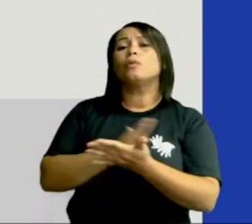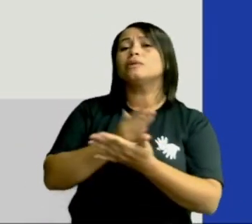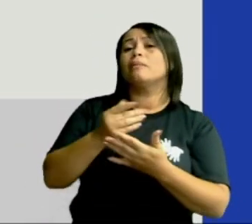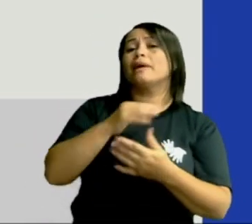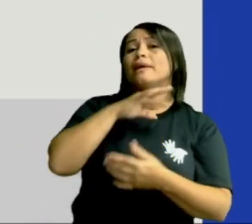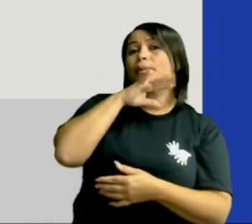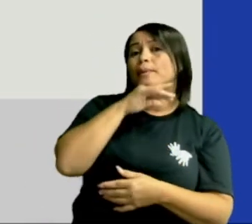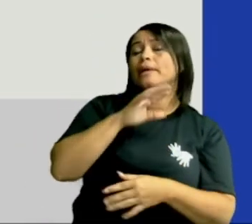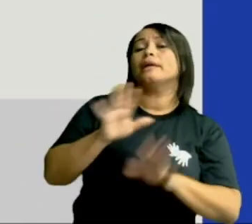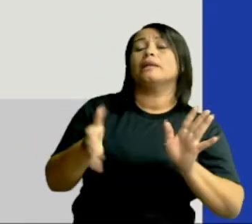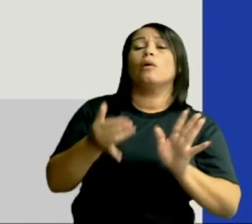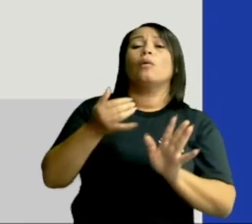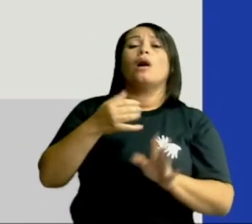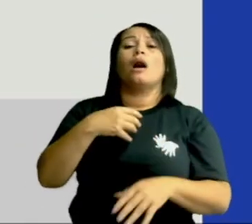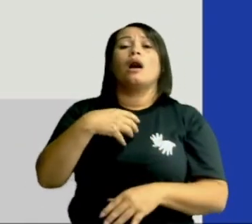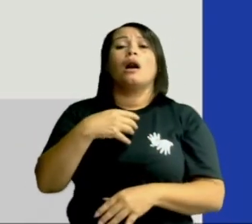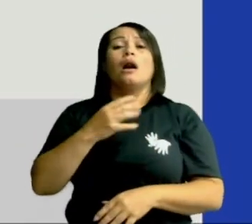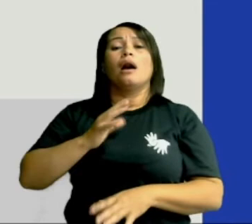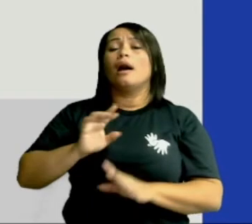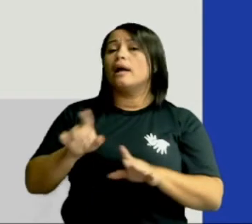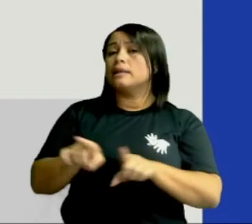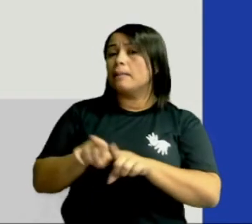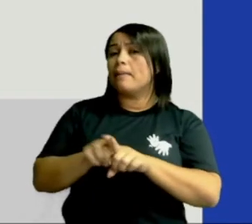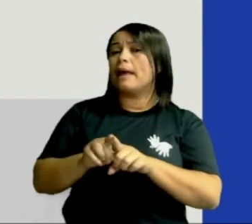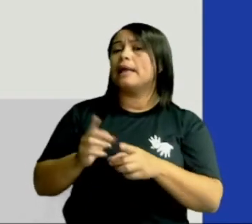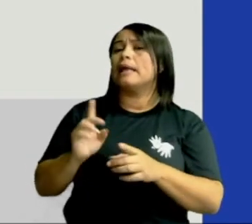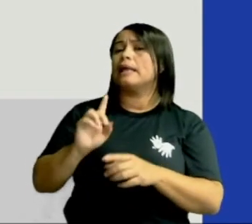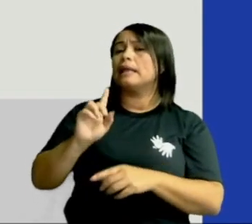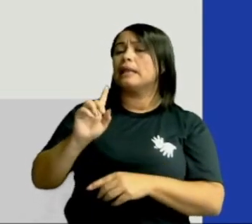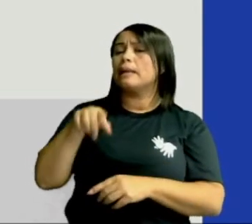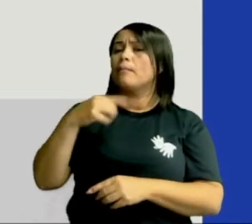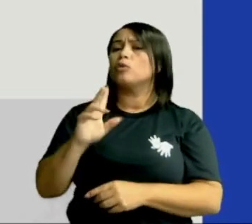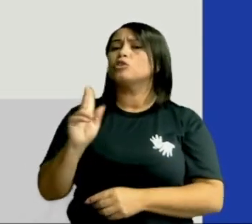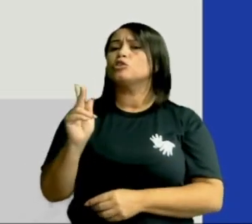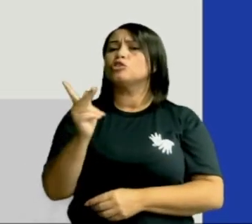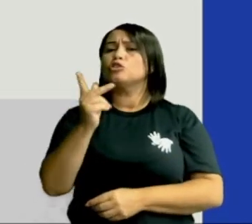entanto, depois que esses hormônios,